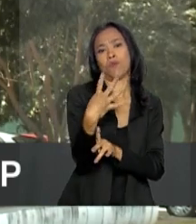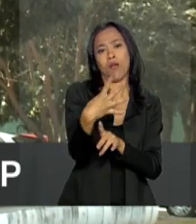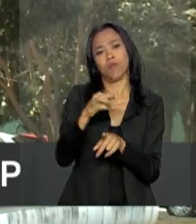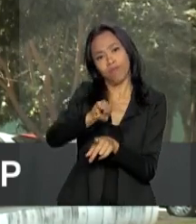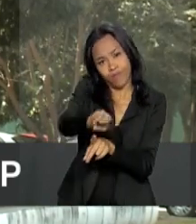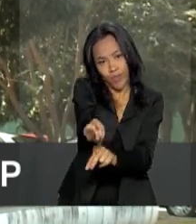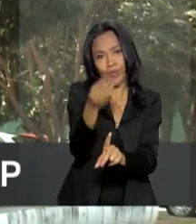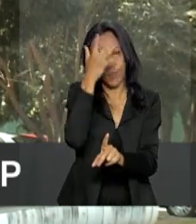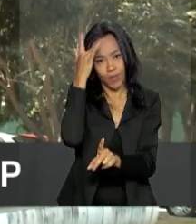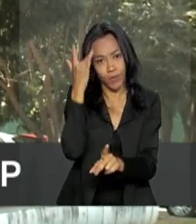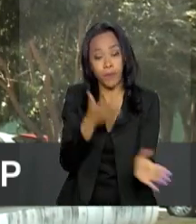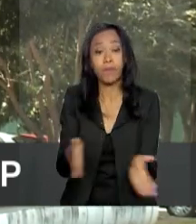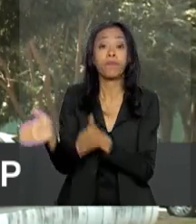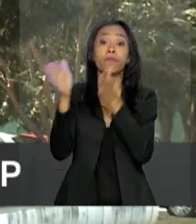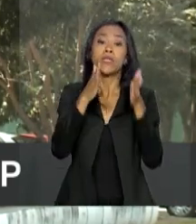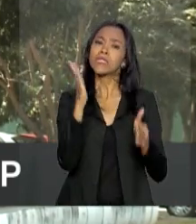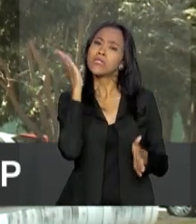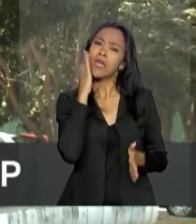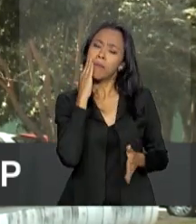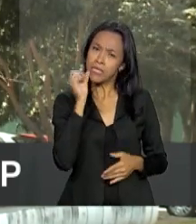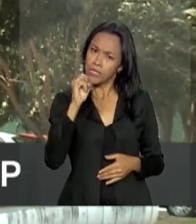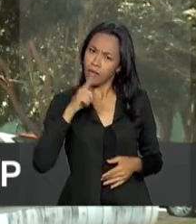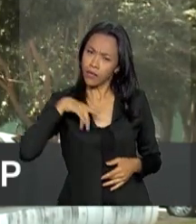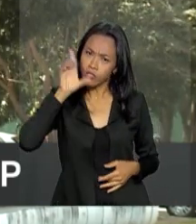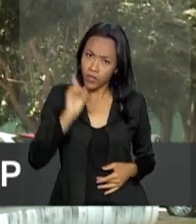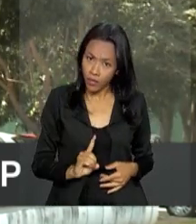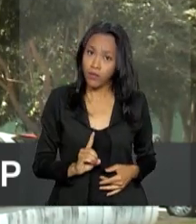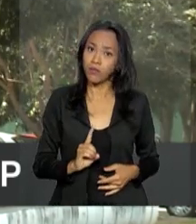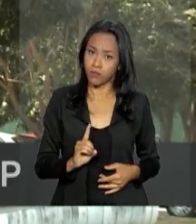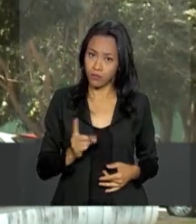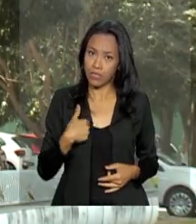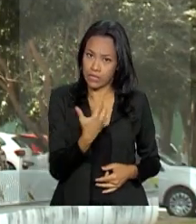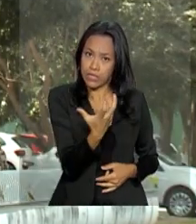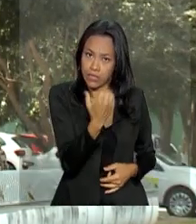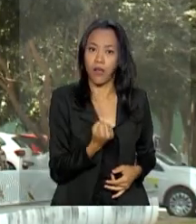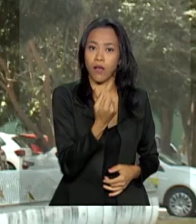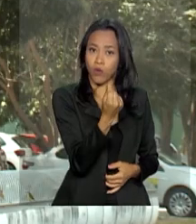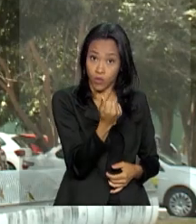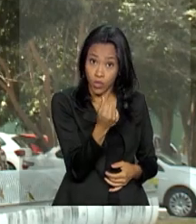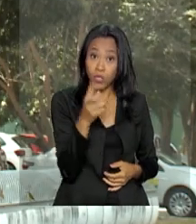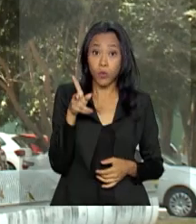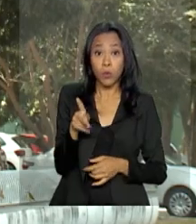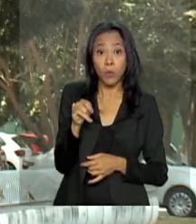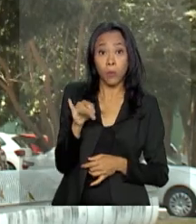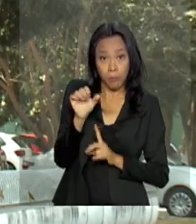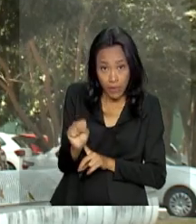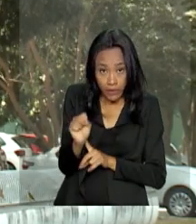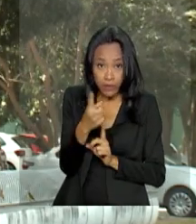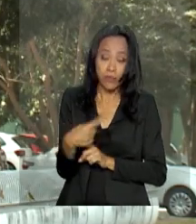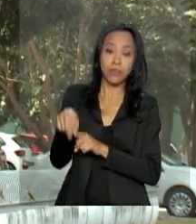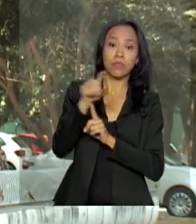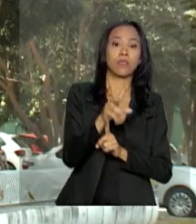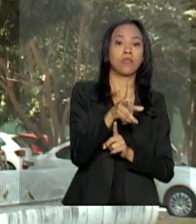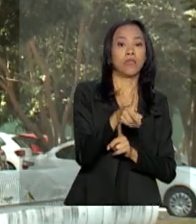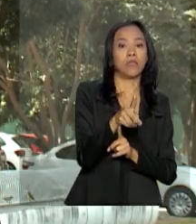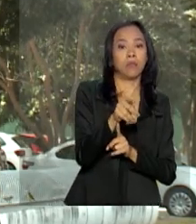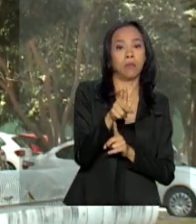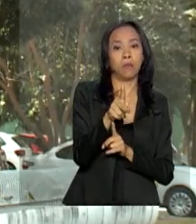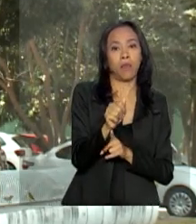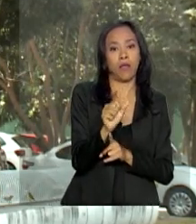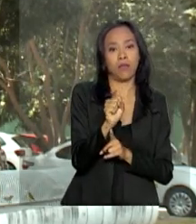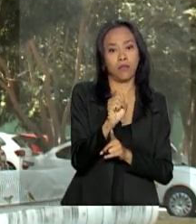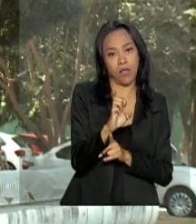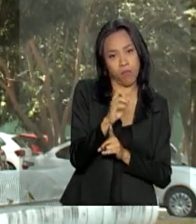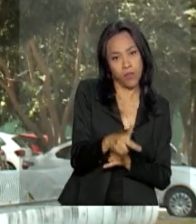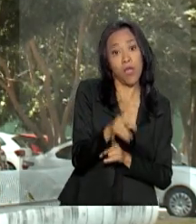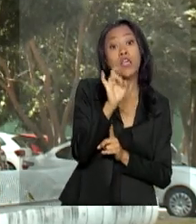pessoas para saber se você tem direito a saque ara e as cotas do pis pasep basta entrar em contato pelos canais